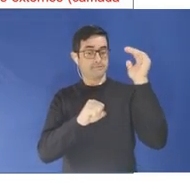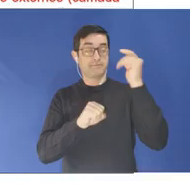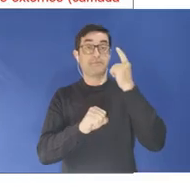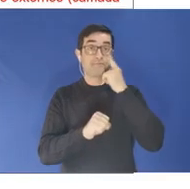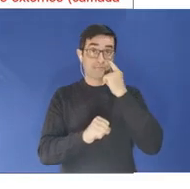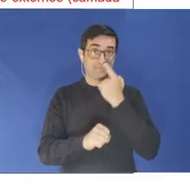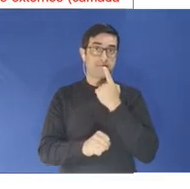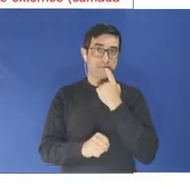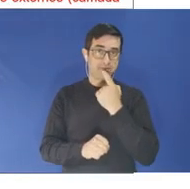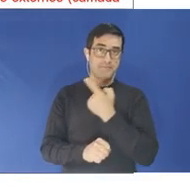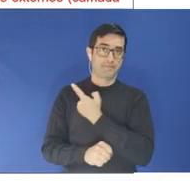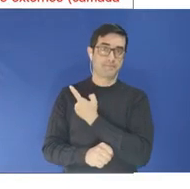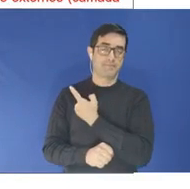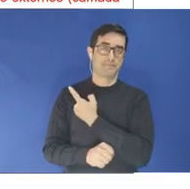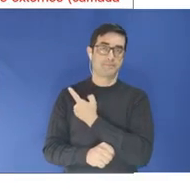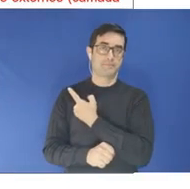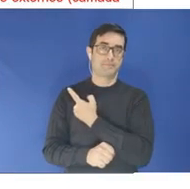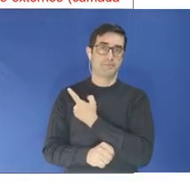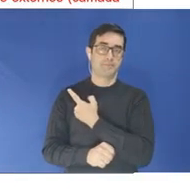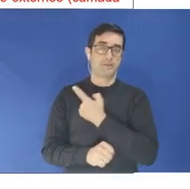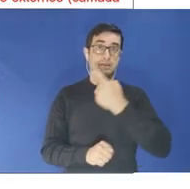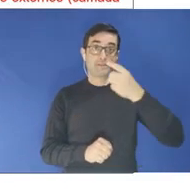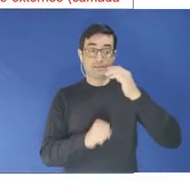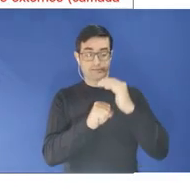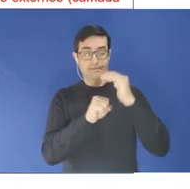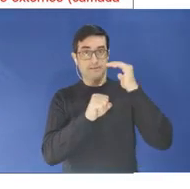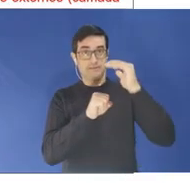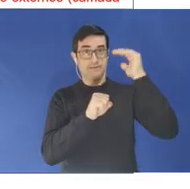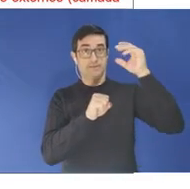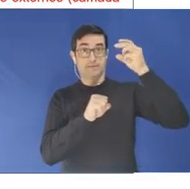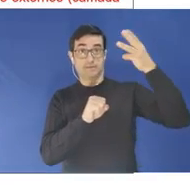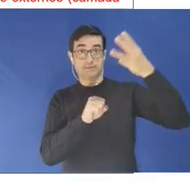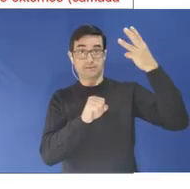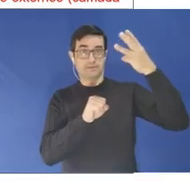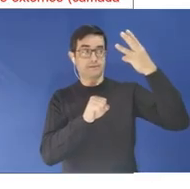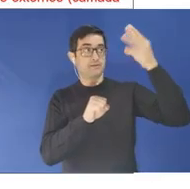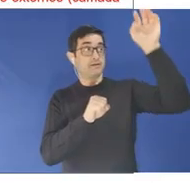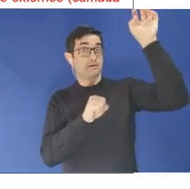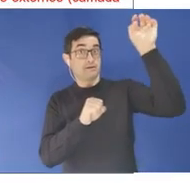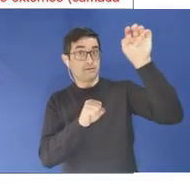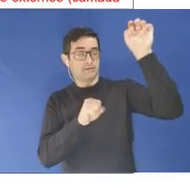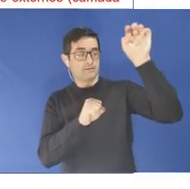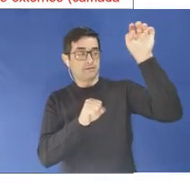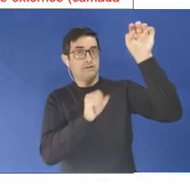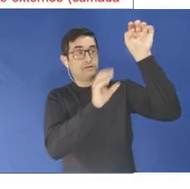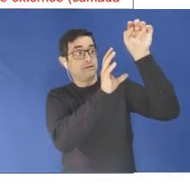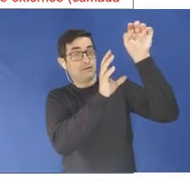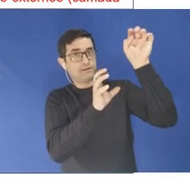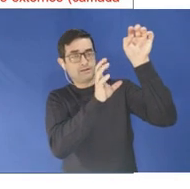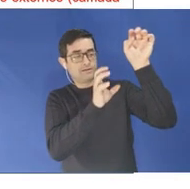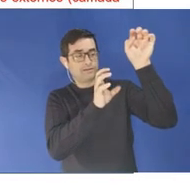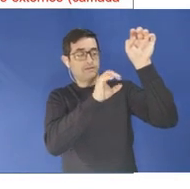né? Por exemplo, esse elétron que está no nível 3, na camada 3, ele sente a atração pelo